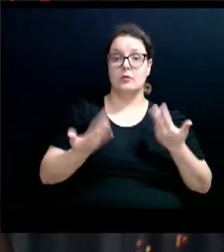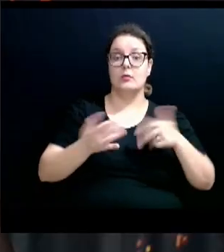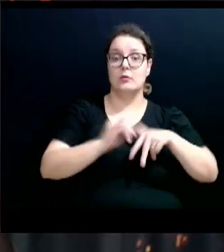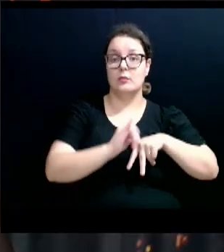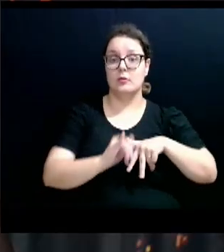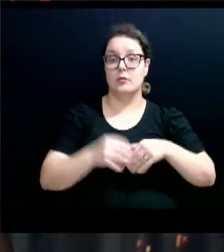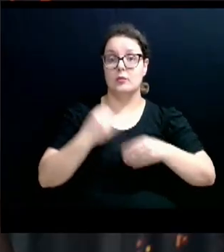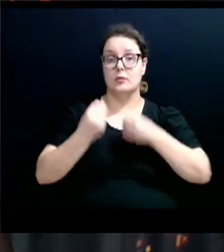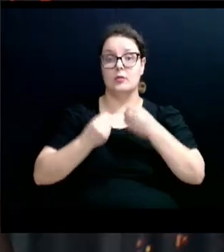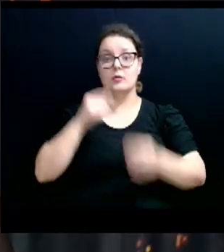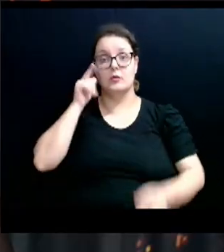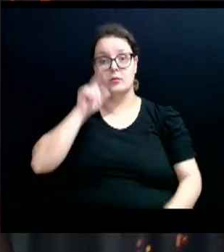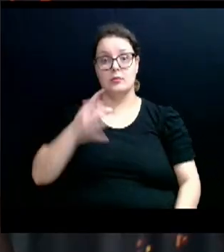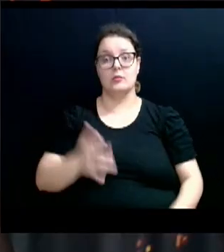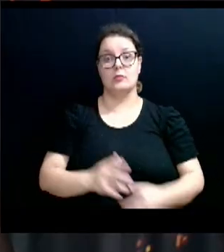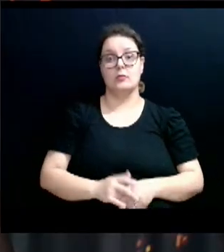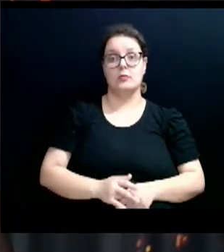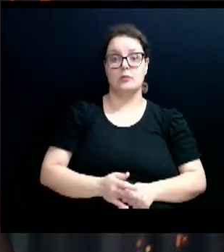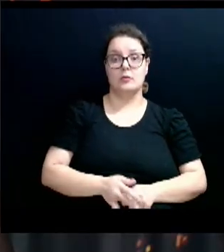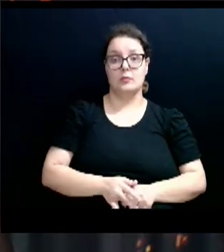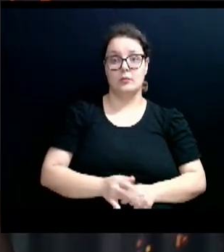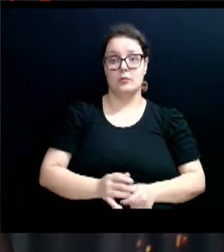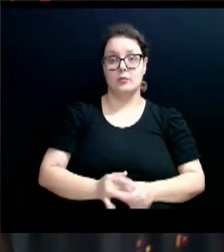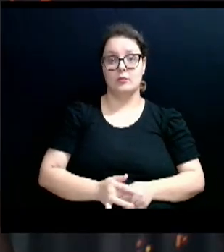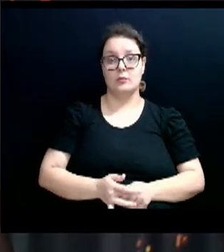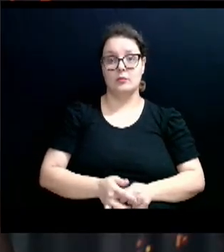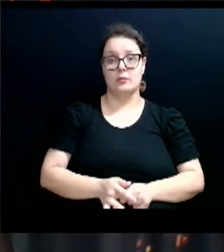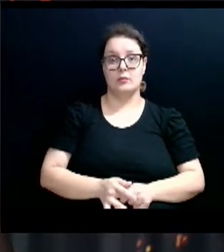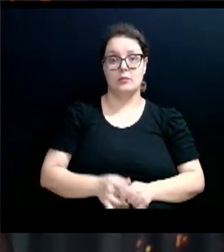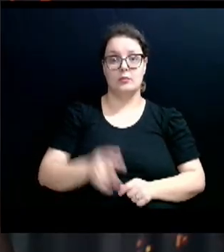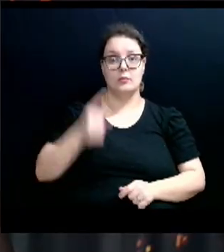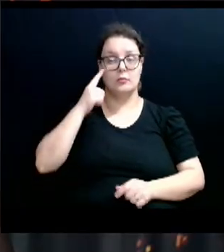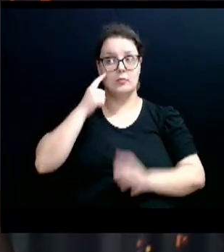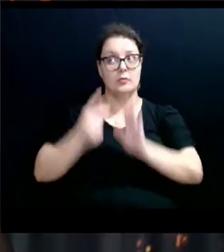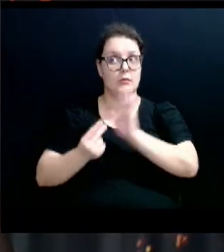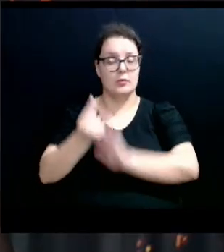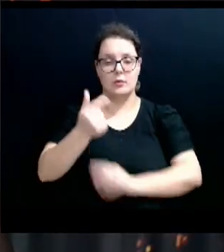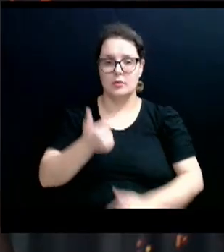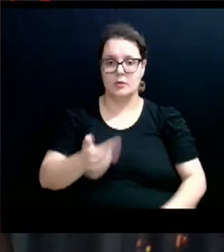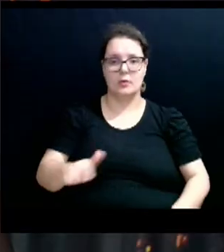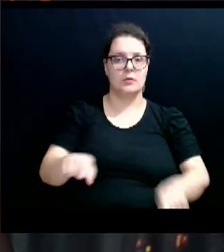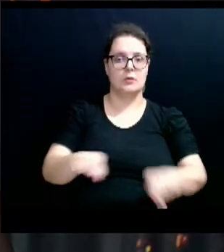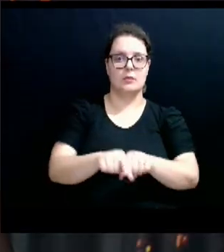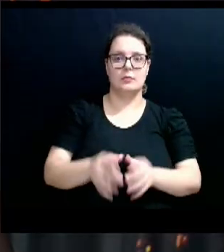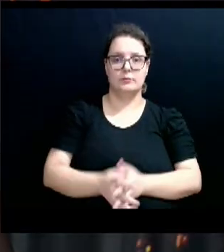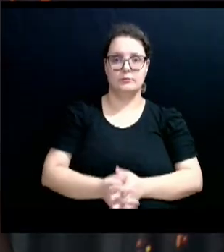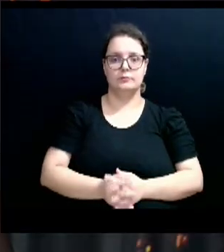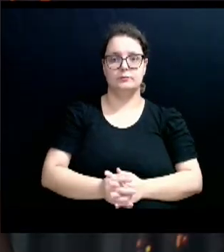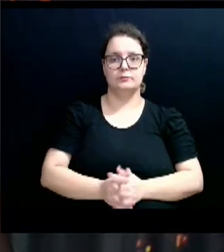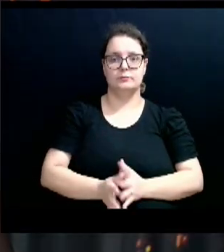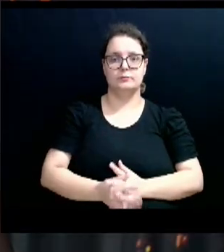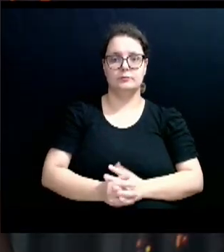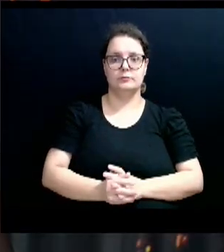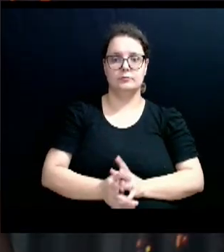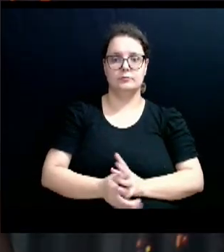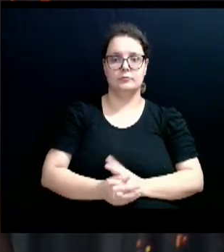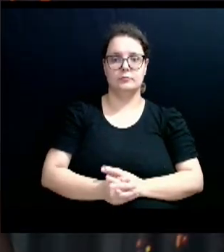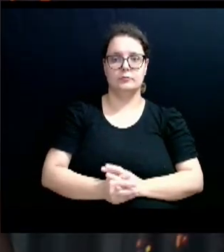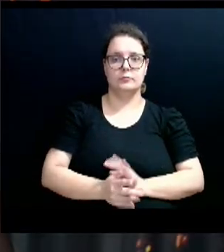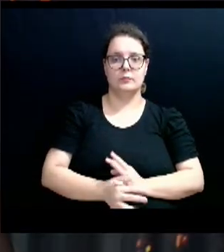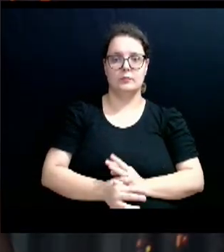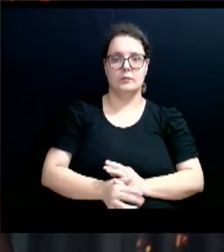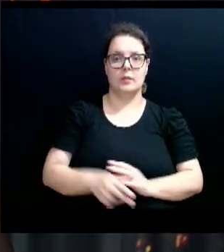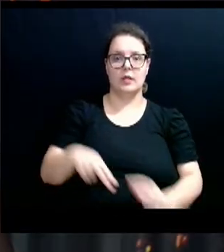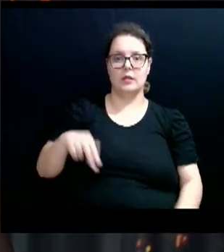conseguir também co-criar isso? Um sentido também que... A Ana Sur vai falar isso, né,